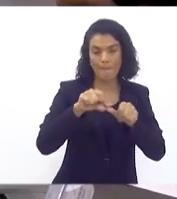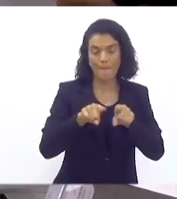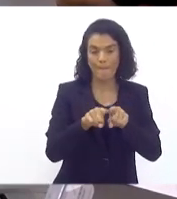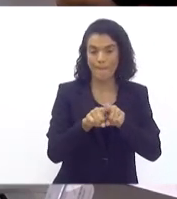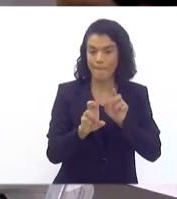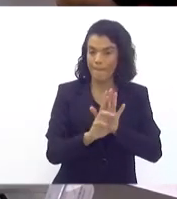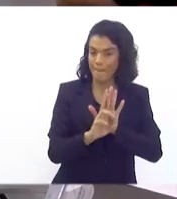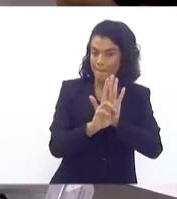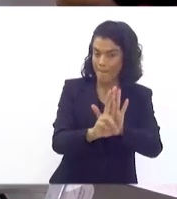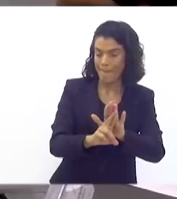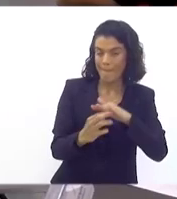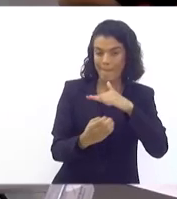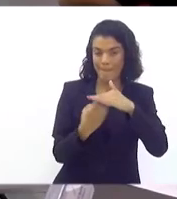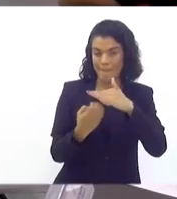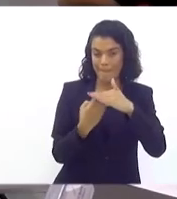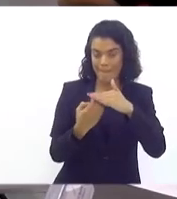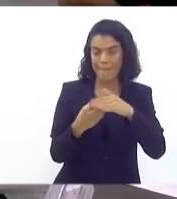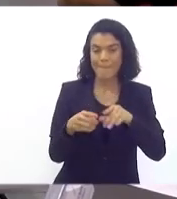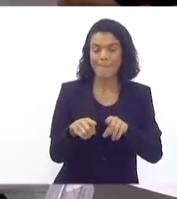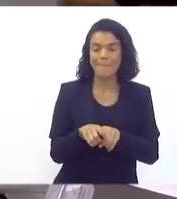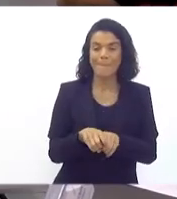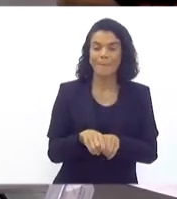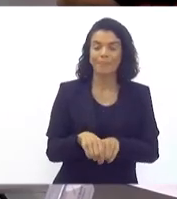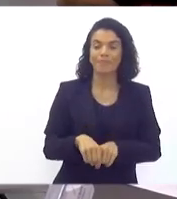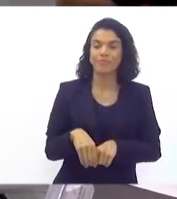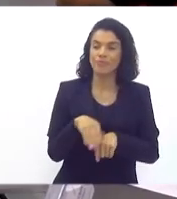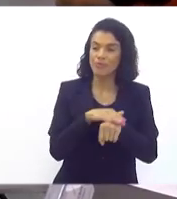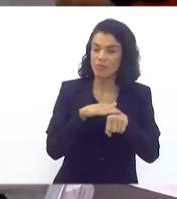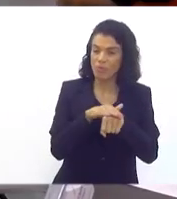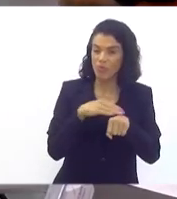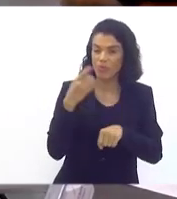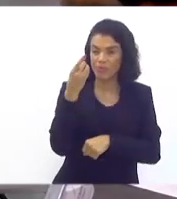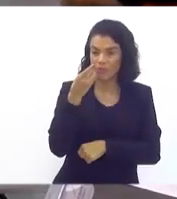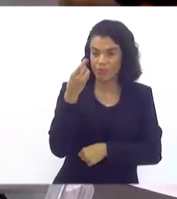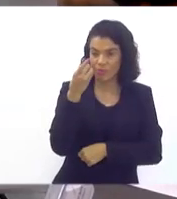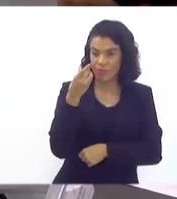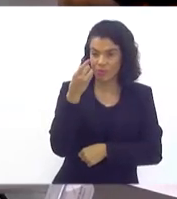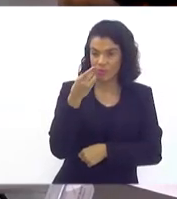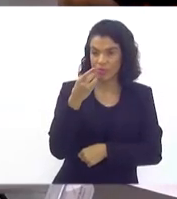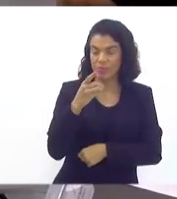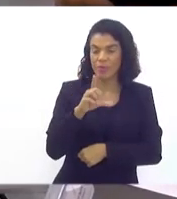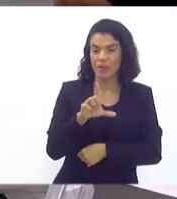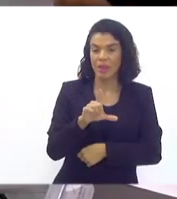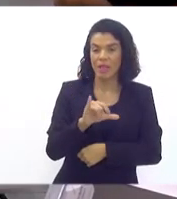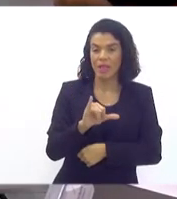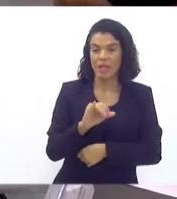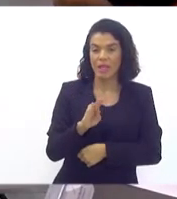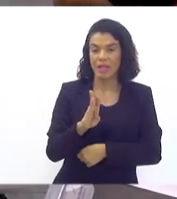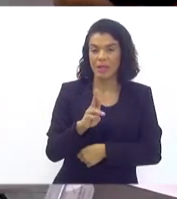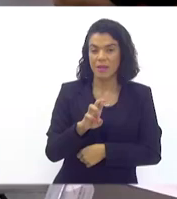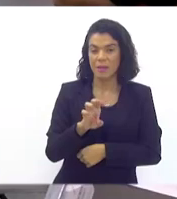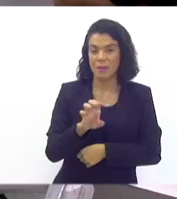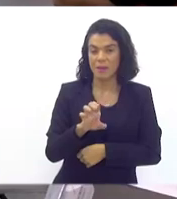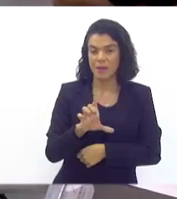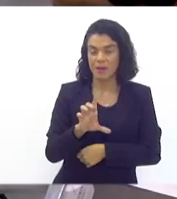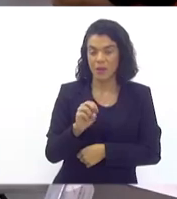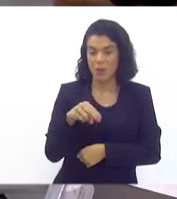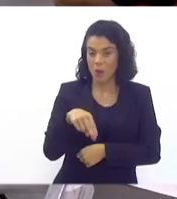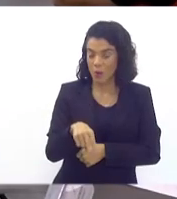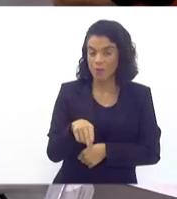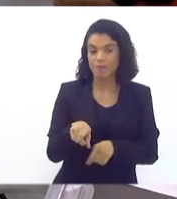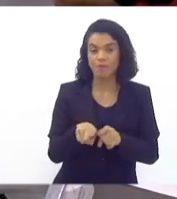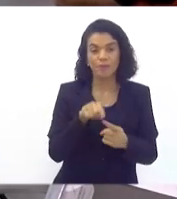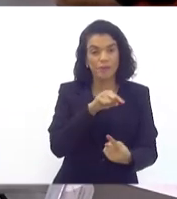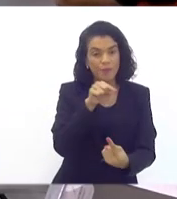fruto dessa CPI também conversava aqui com o deputado o deputado librelon nosso relator que possa ser inclusive